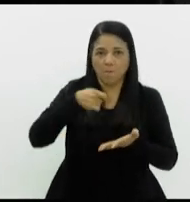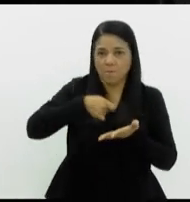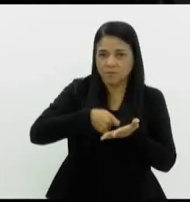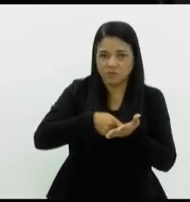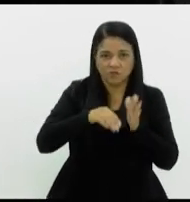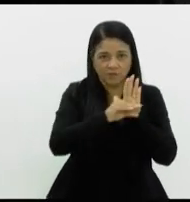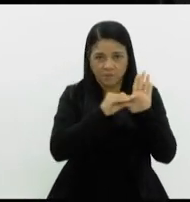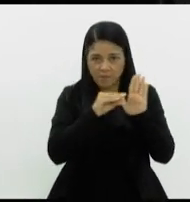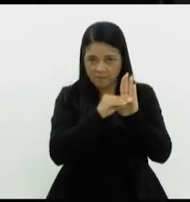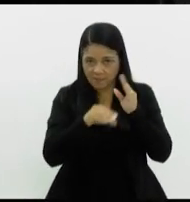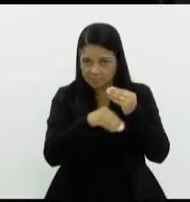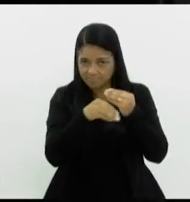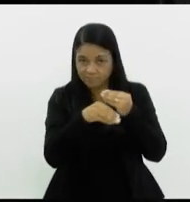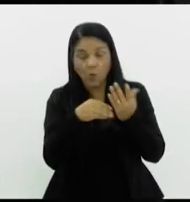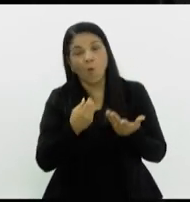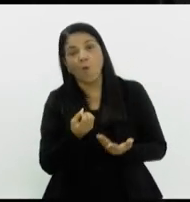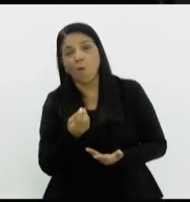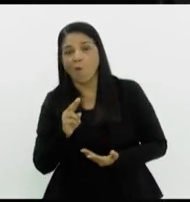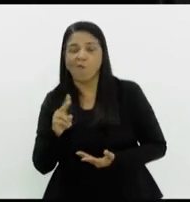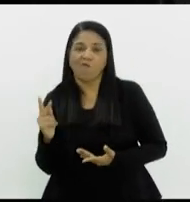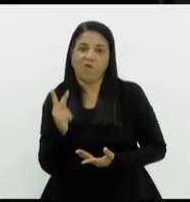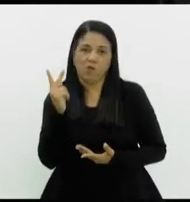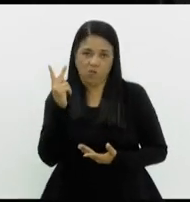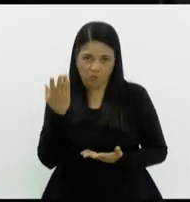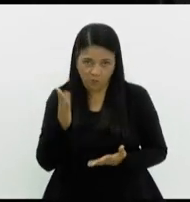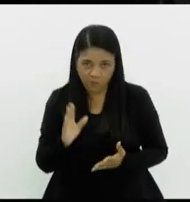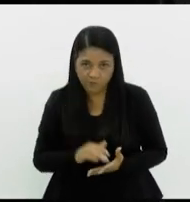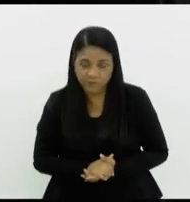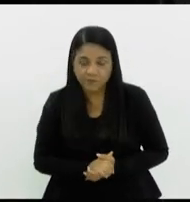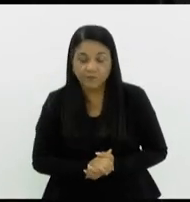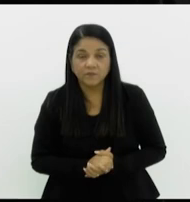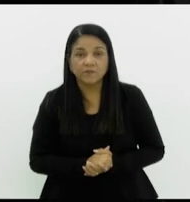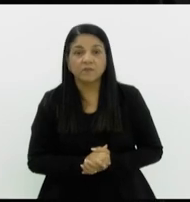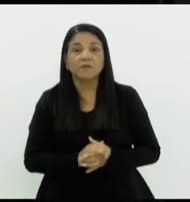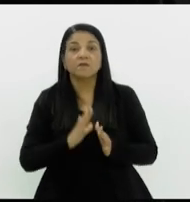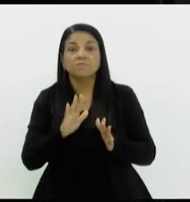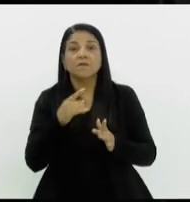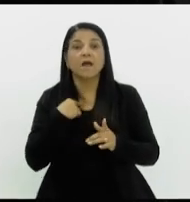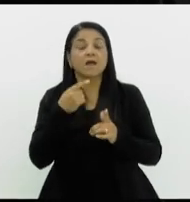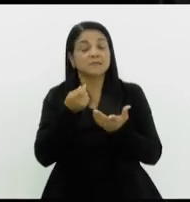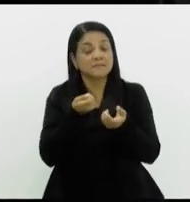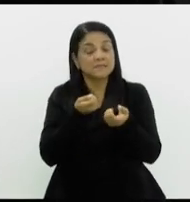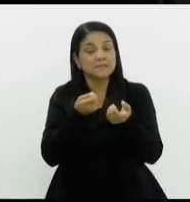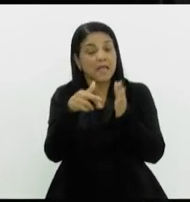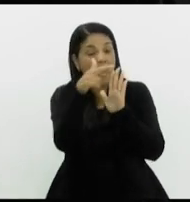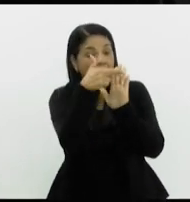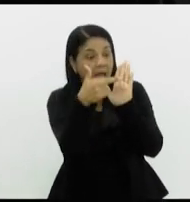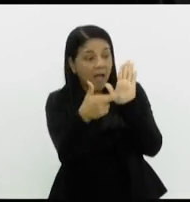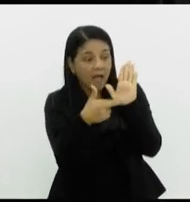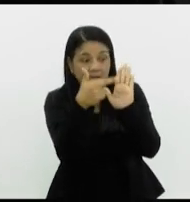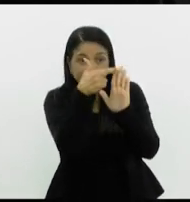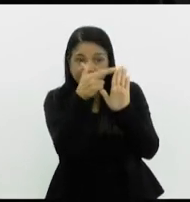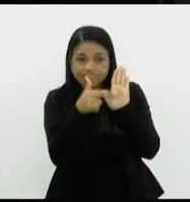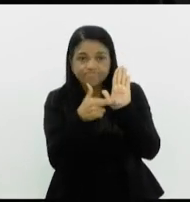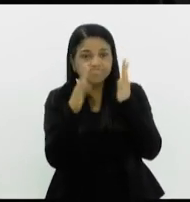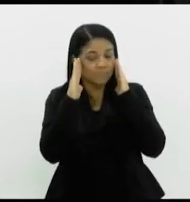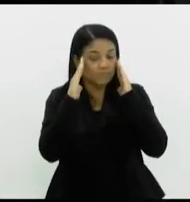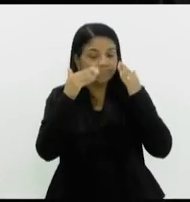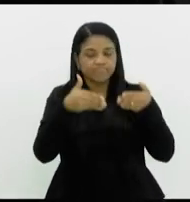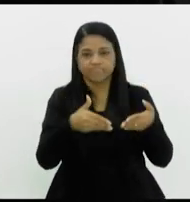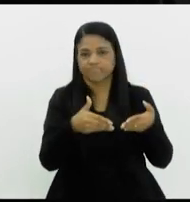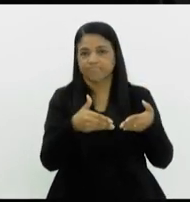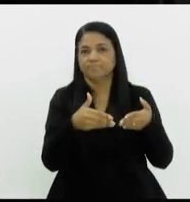sobre exatamente os seus valores, mas sobre a regulamentação em si